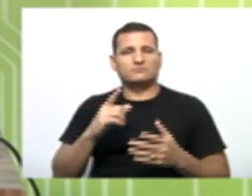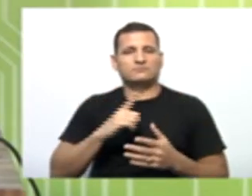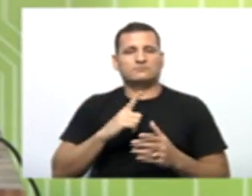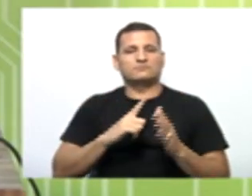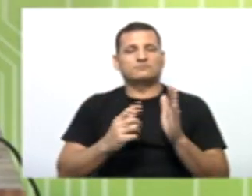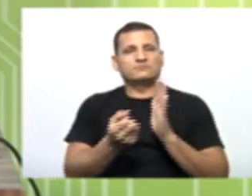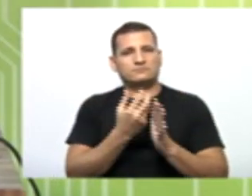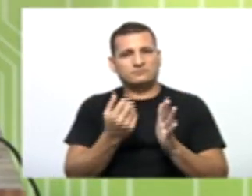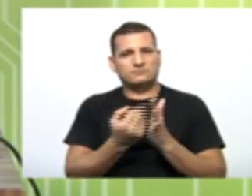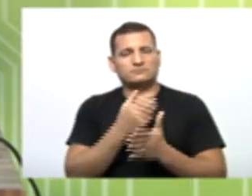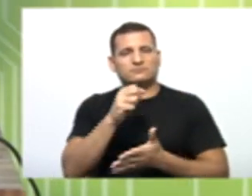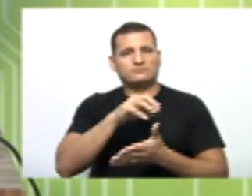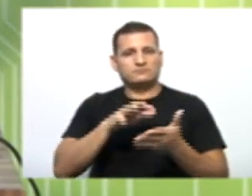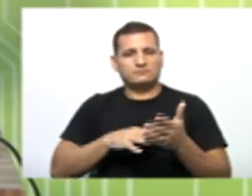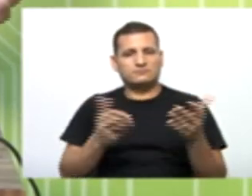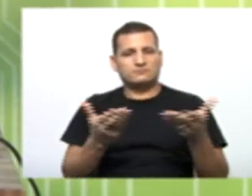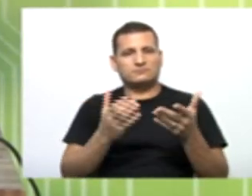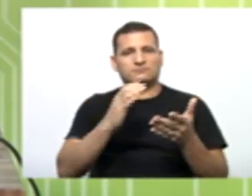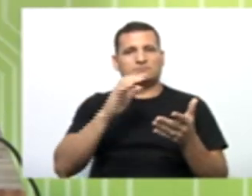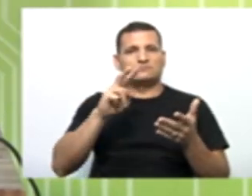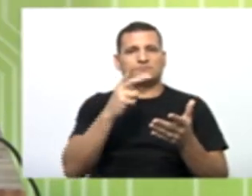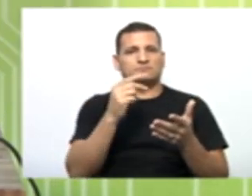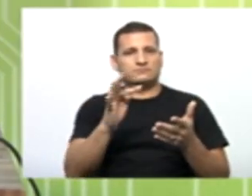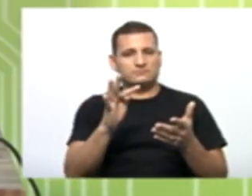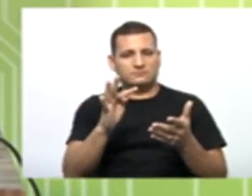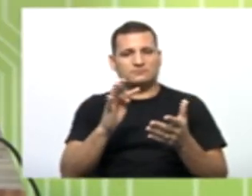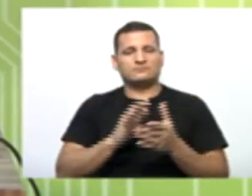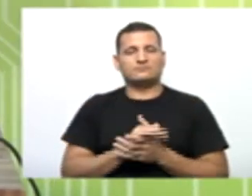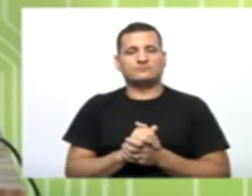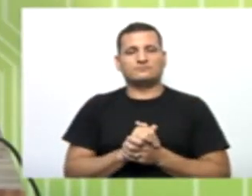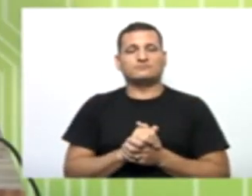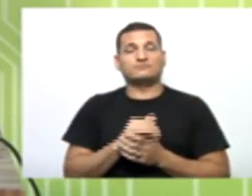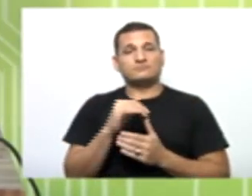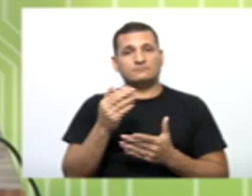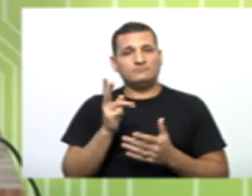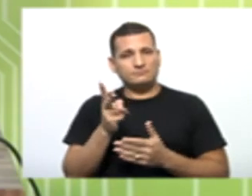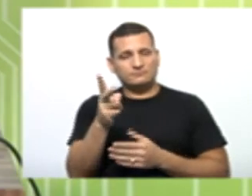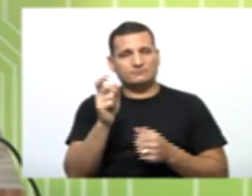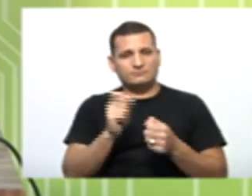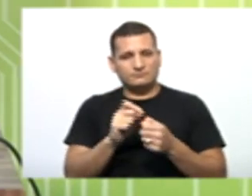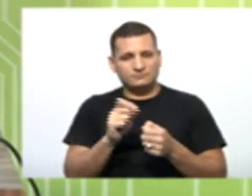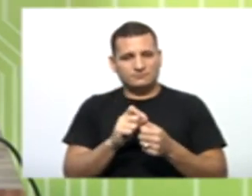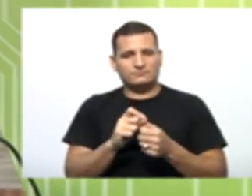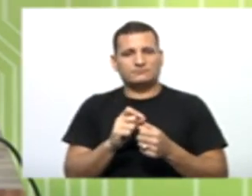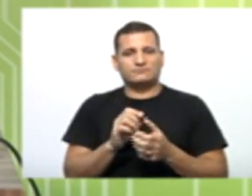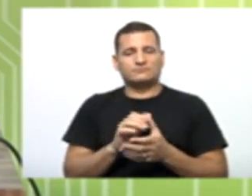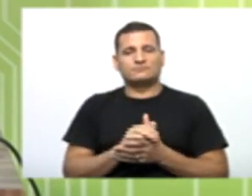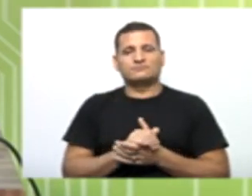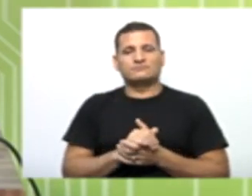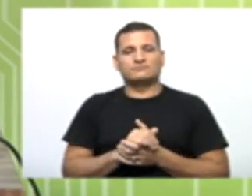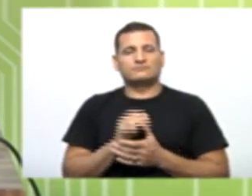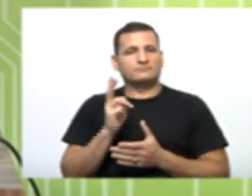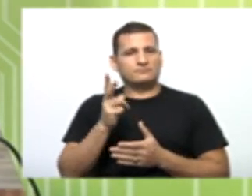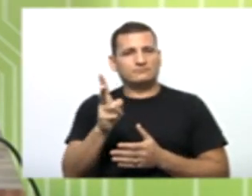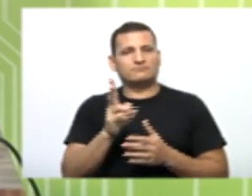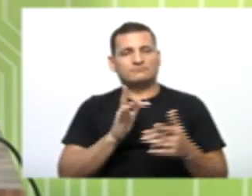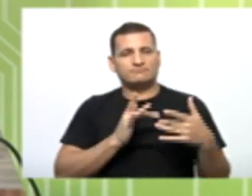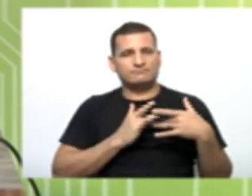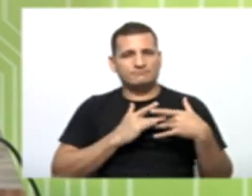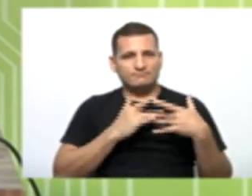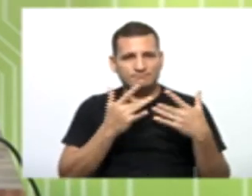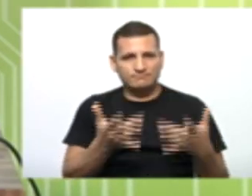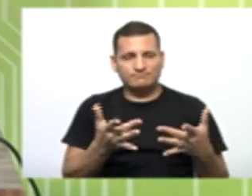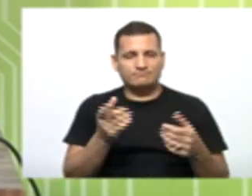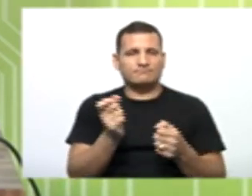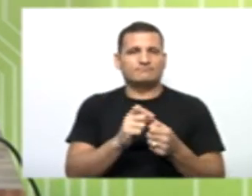encaminhando as atividades agora pelo WhatsApp, não é, professor Wesley? Então continuem fazendo, continuem se dedicando,